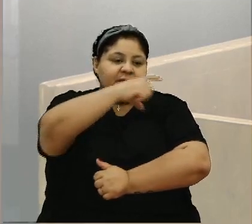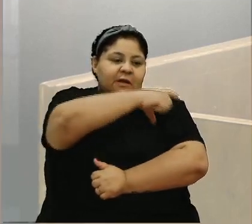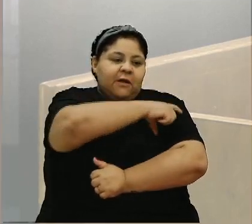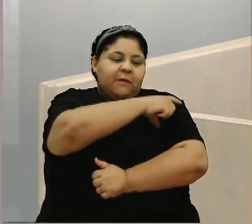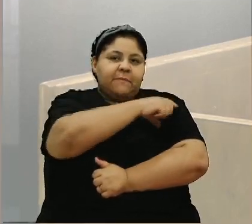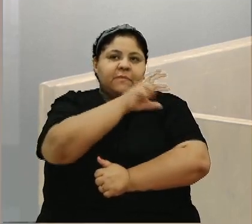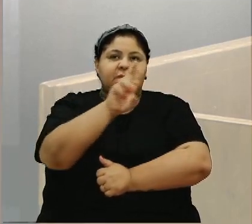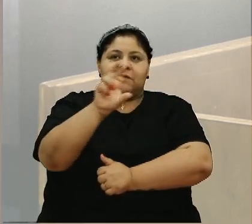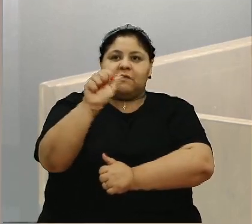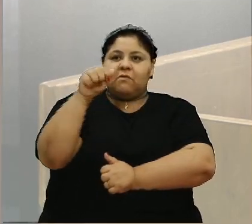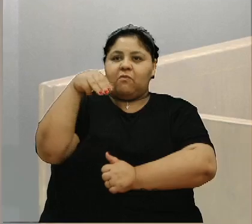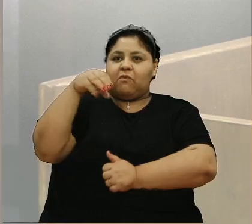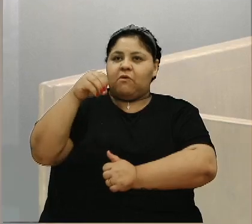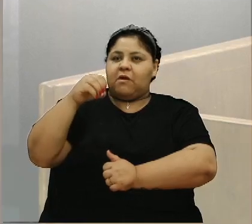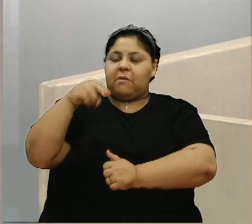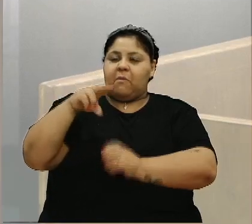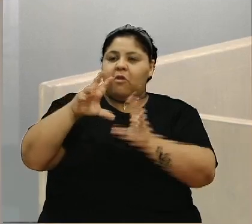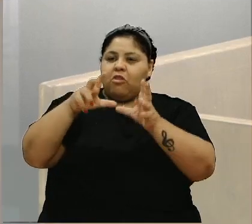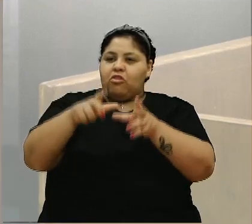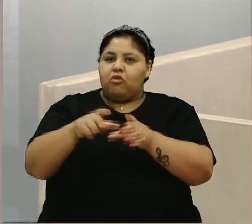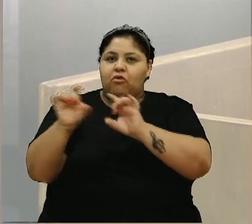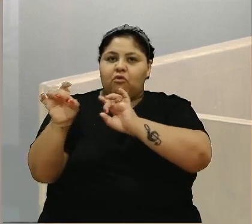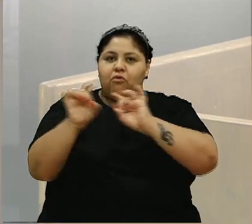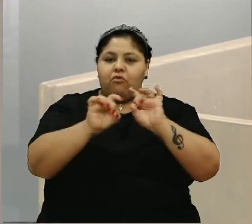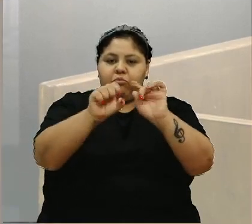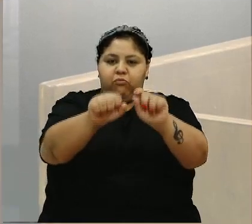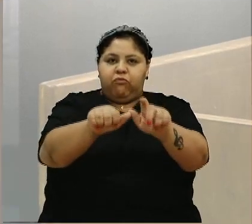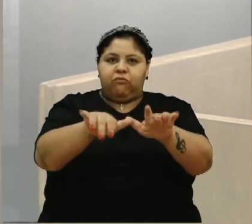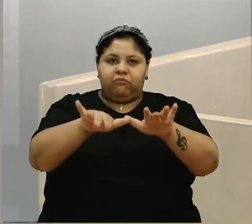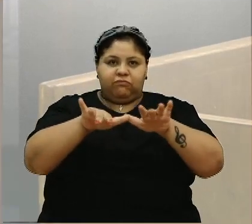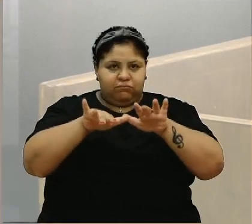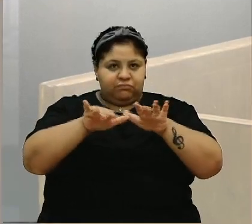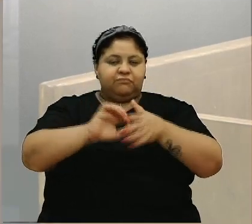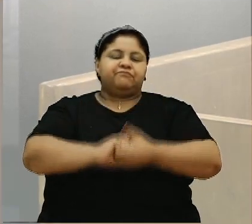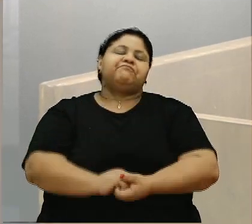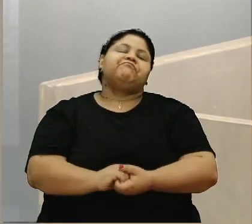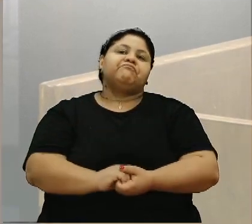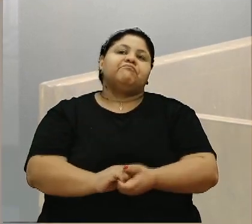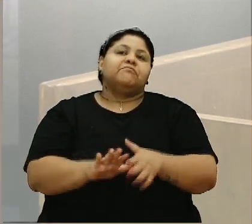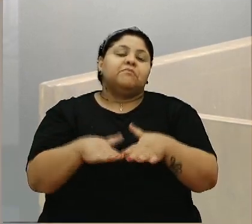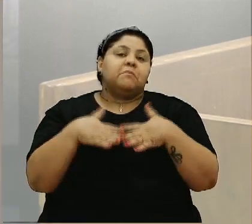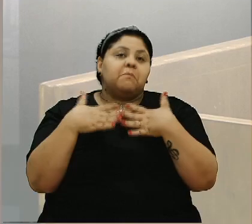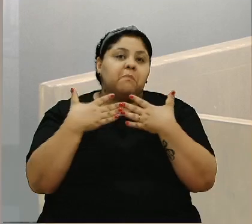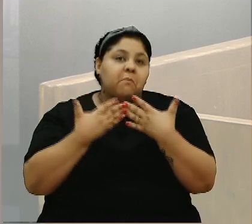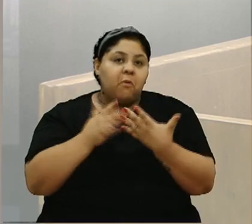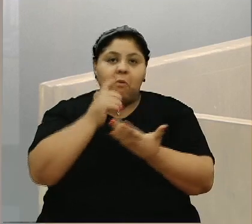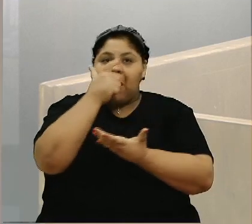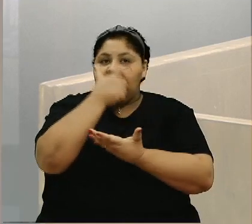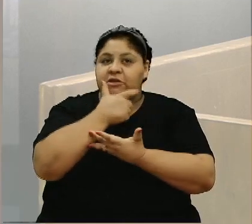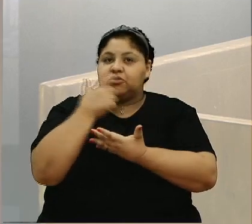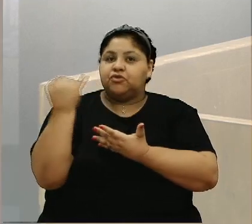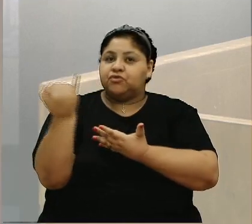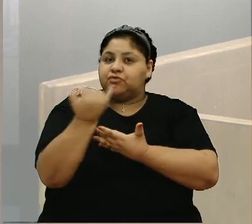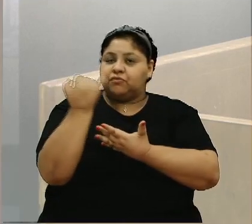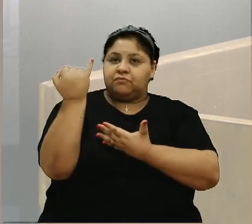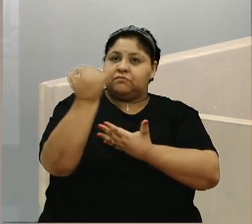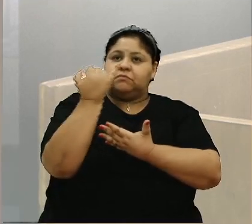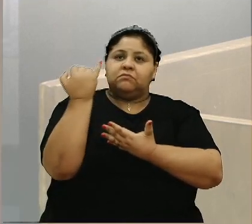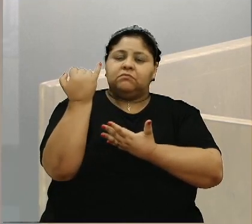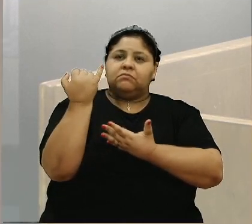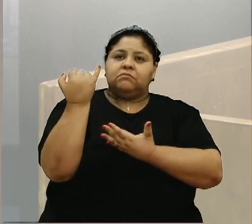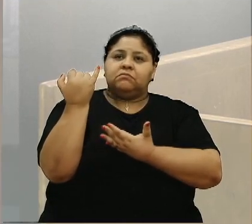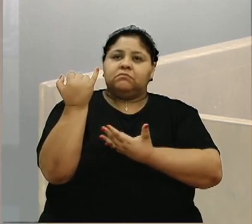a todos que nos acompanham também na plateia. Bom, eu acho importante a